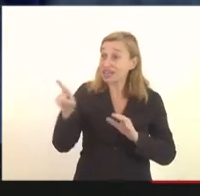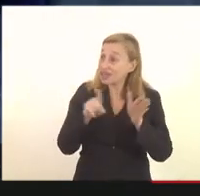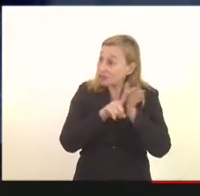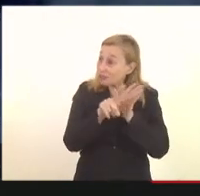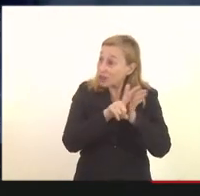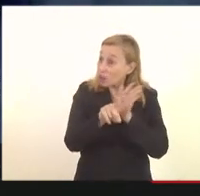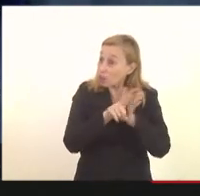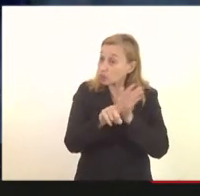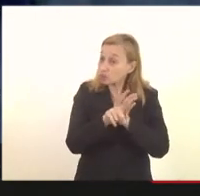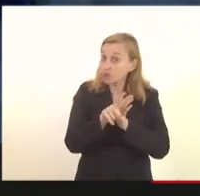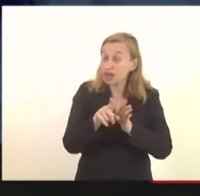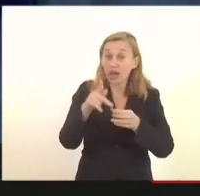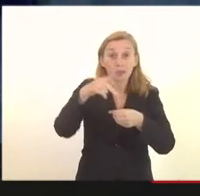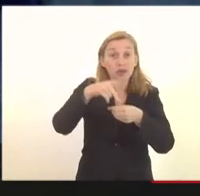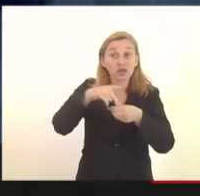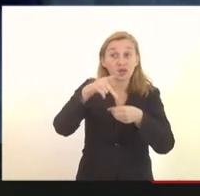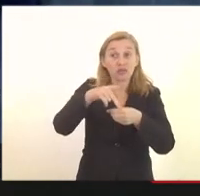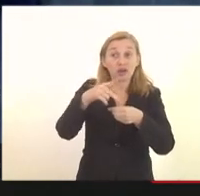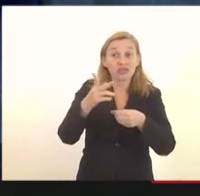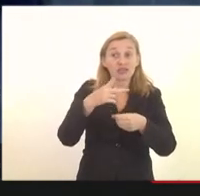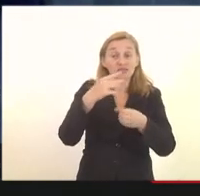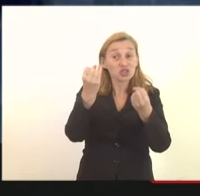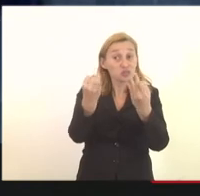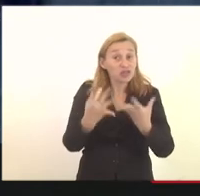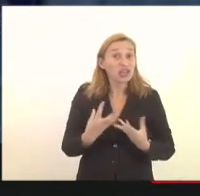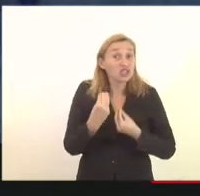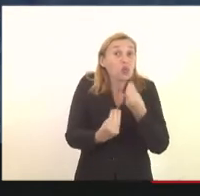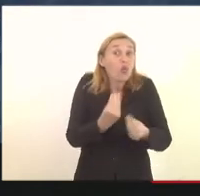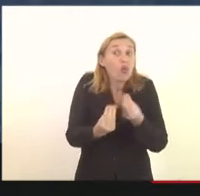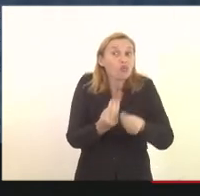E que a Petrobras me dissesse como caminhou a questão judicial.